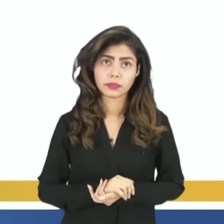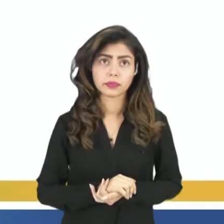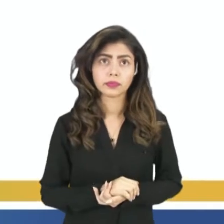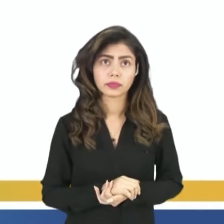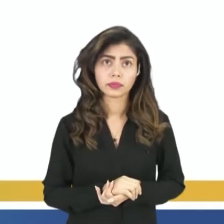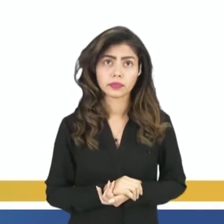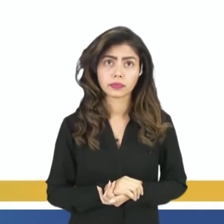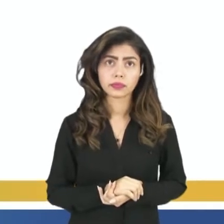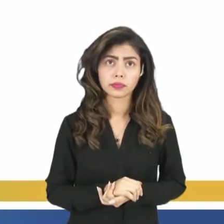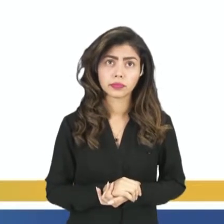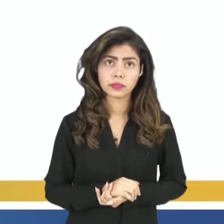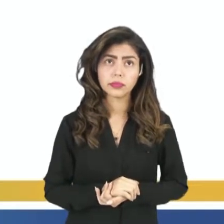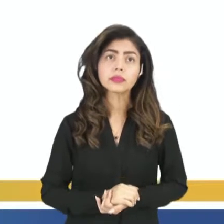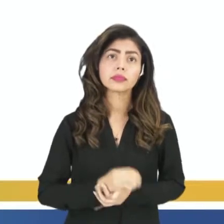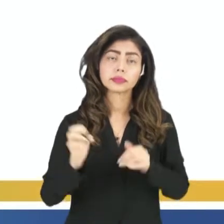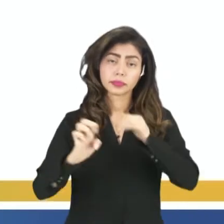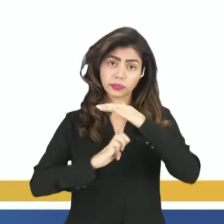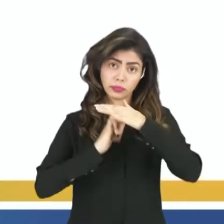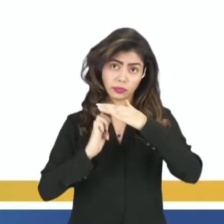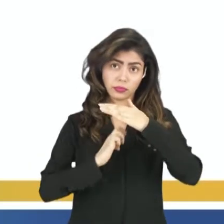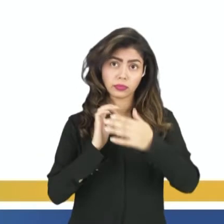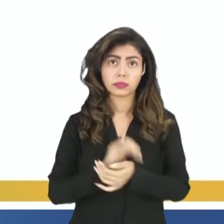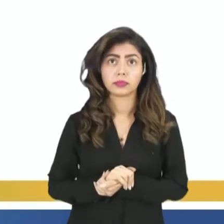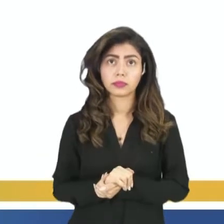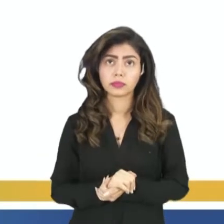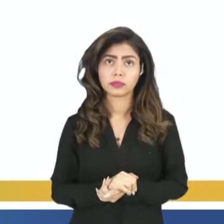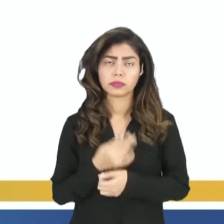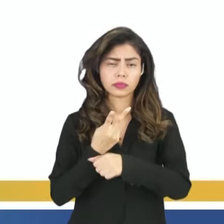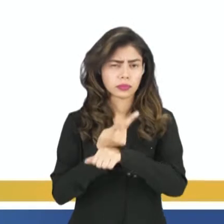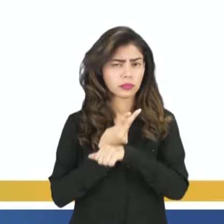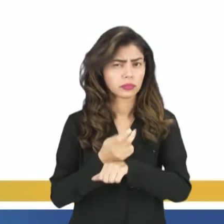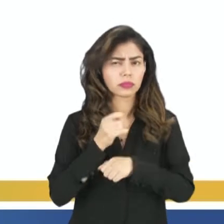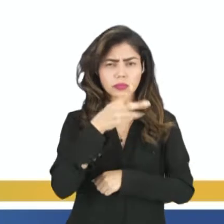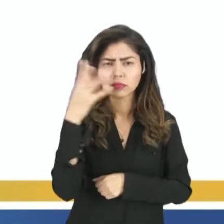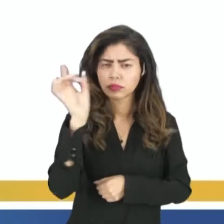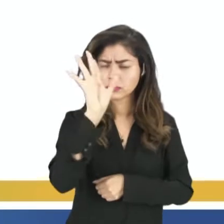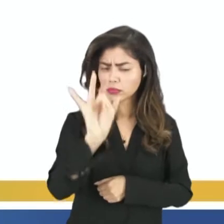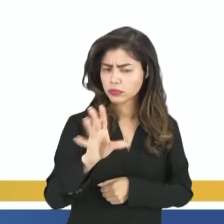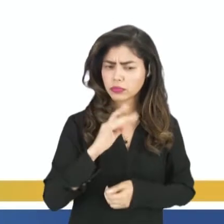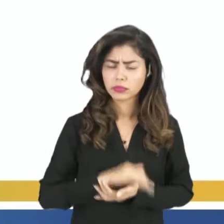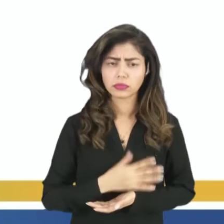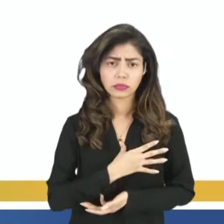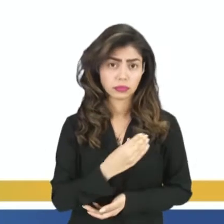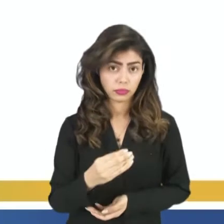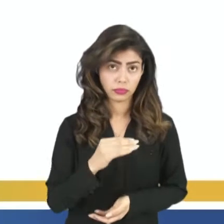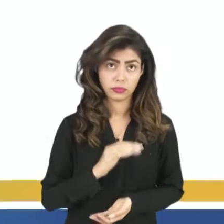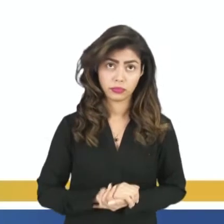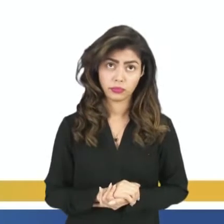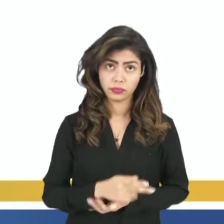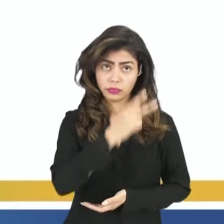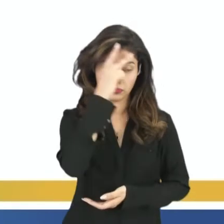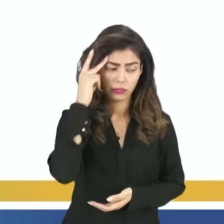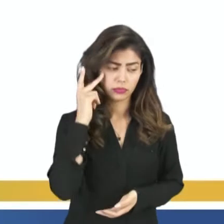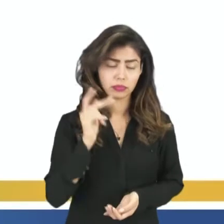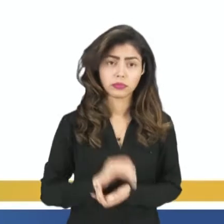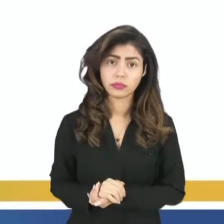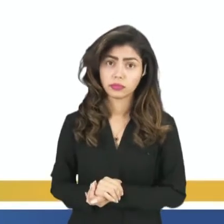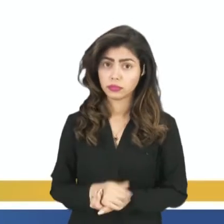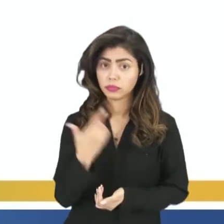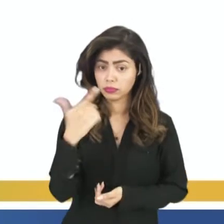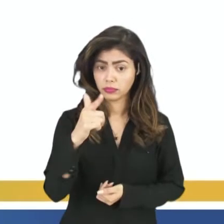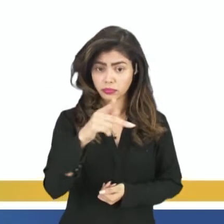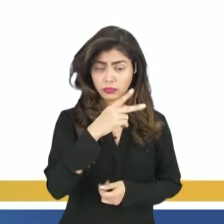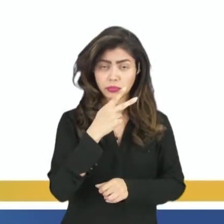os casais. Ele fala que uma empresa realizou uma pesquisa para saber a quantidade de filhos de cada funcionário. Então, as pessoas que não tinham